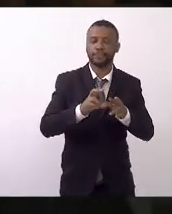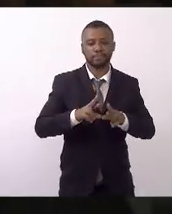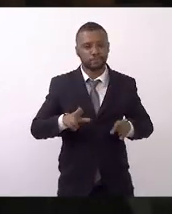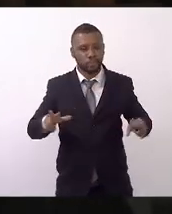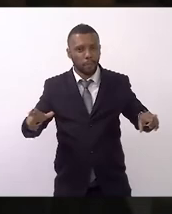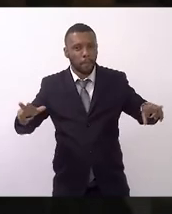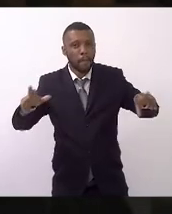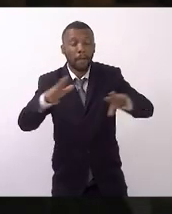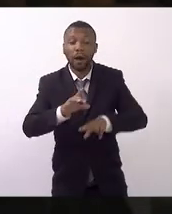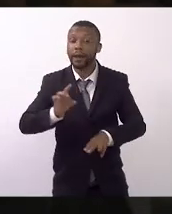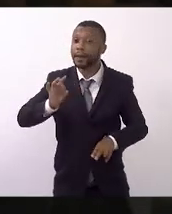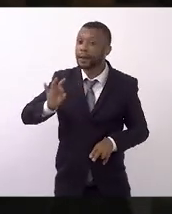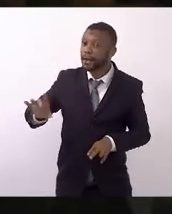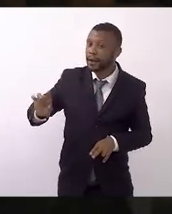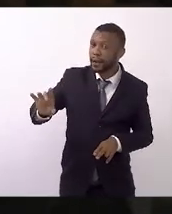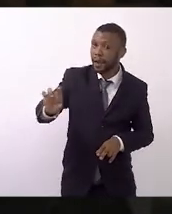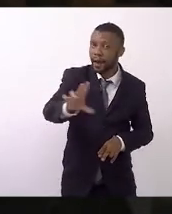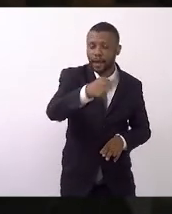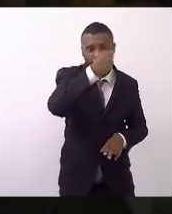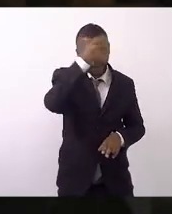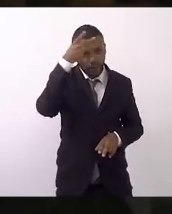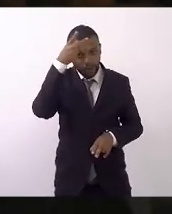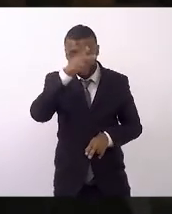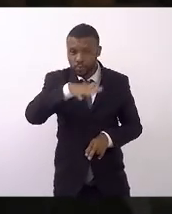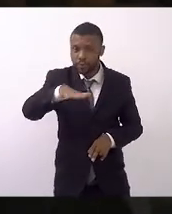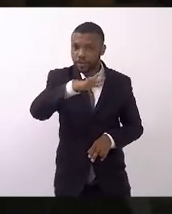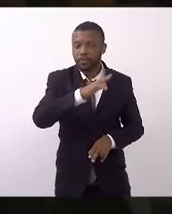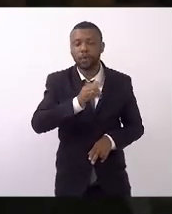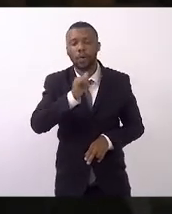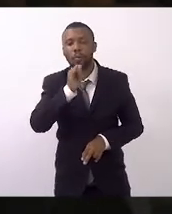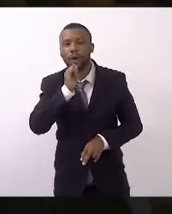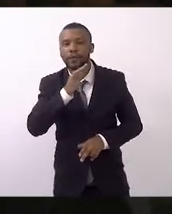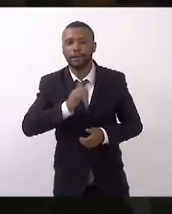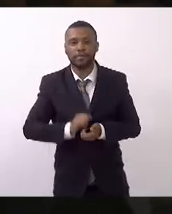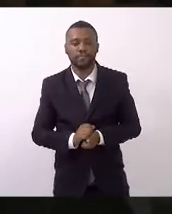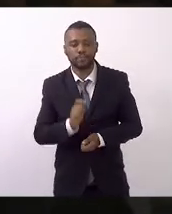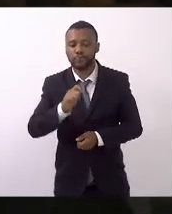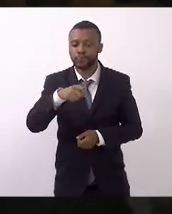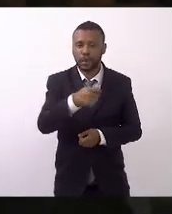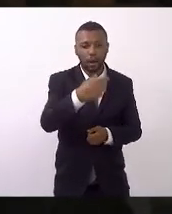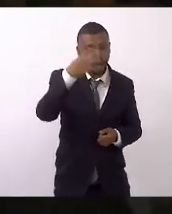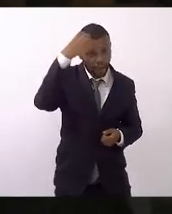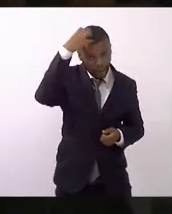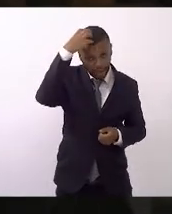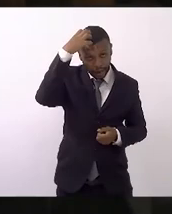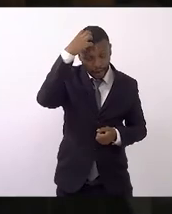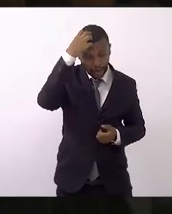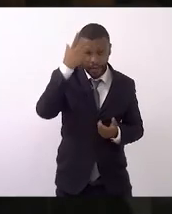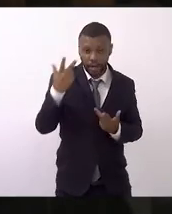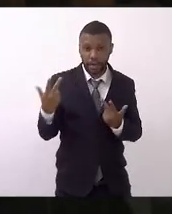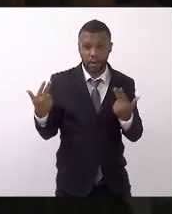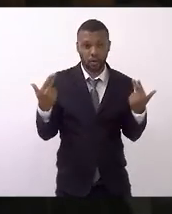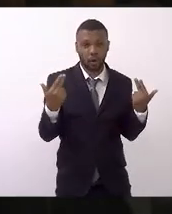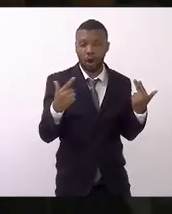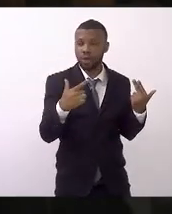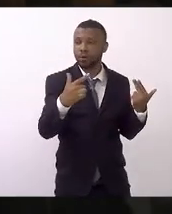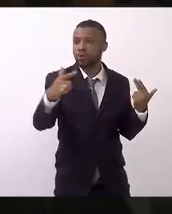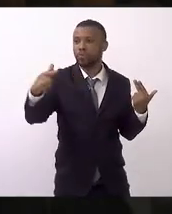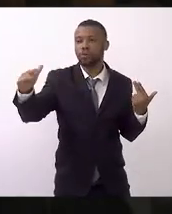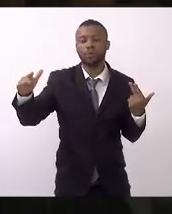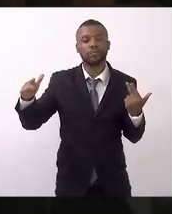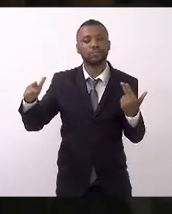dos municípios. Em Angra, como em outros municípios,